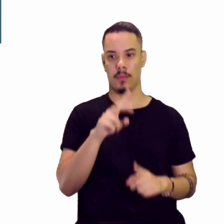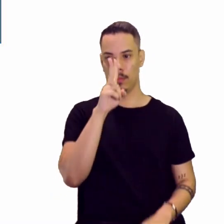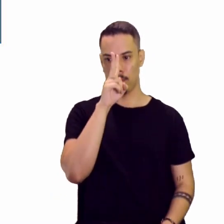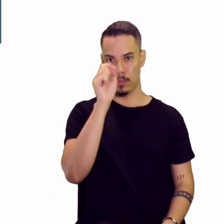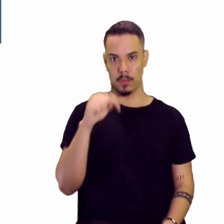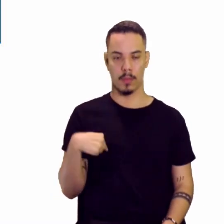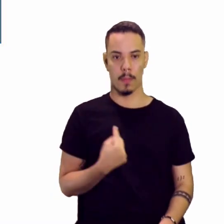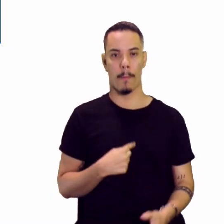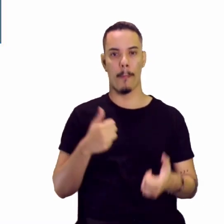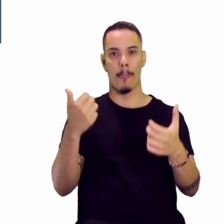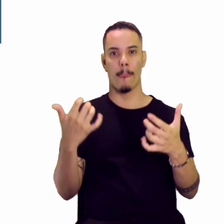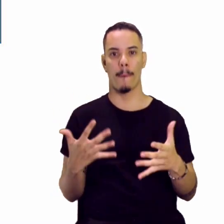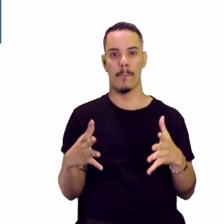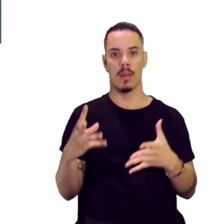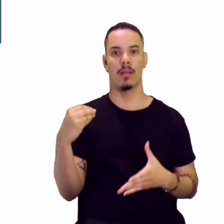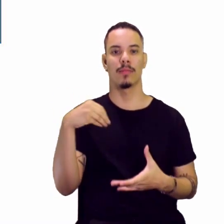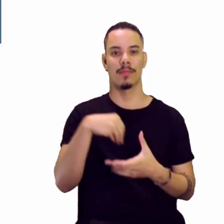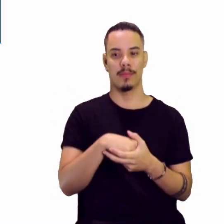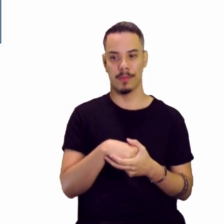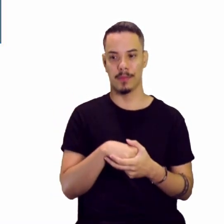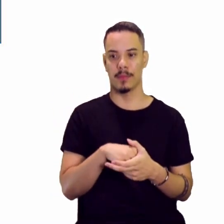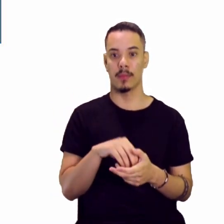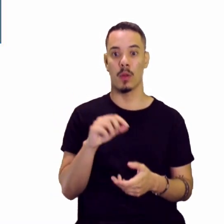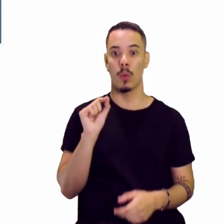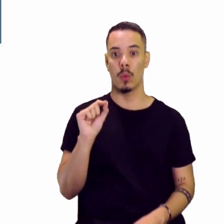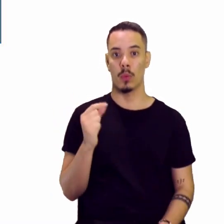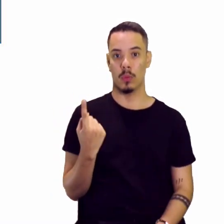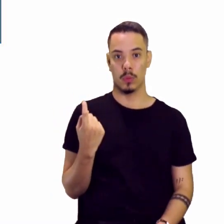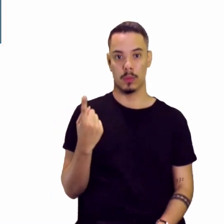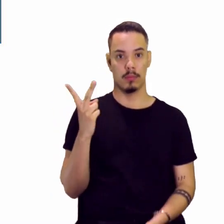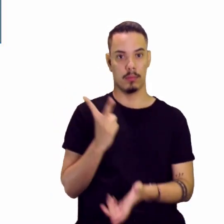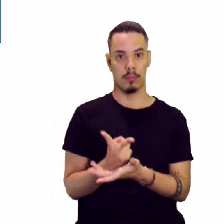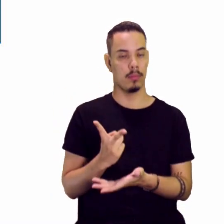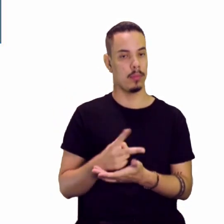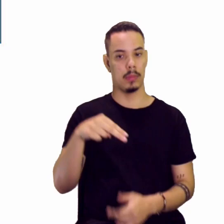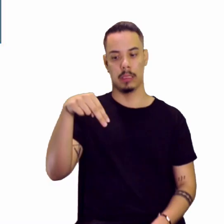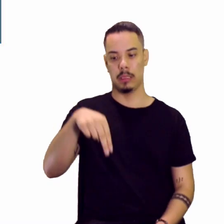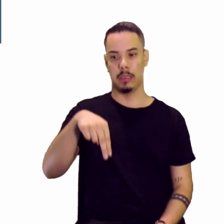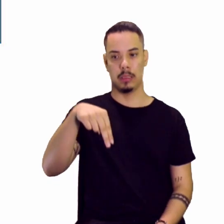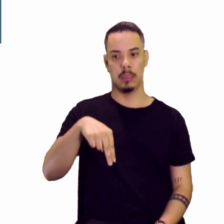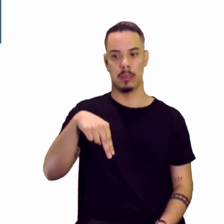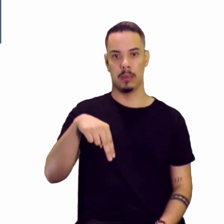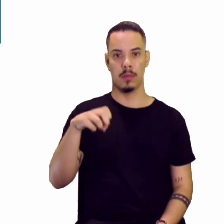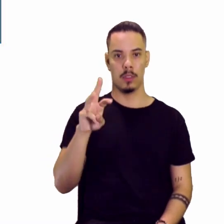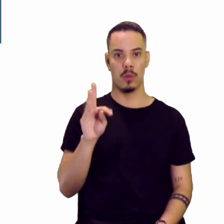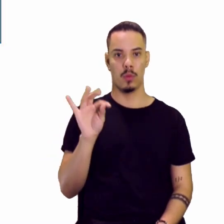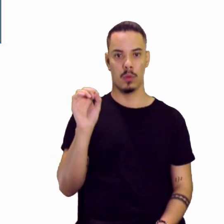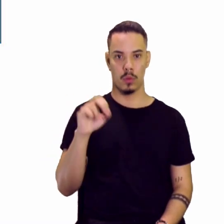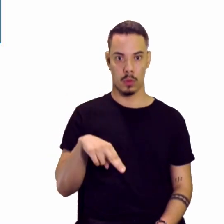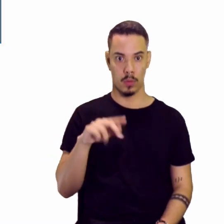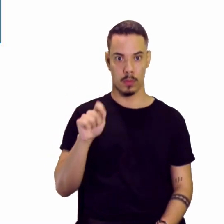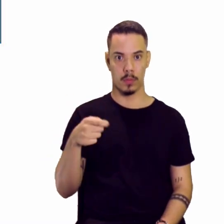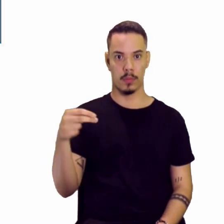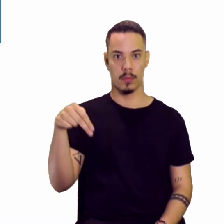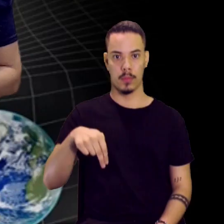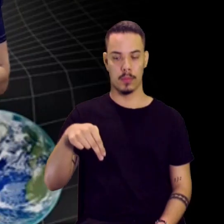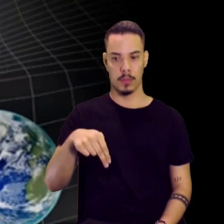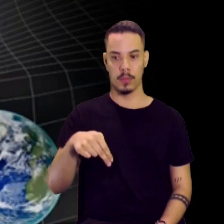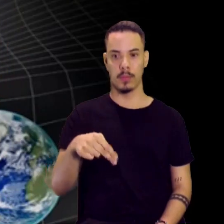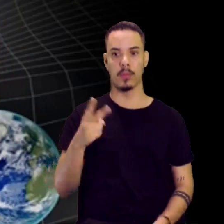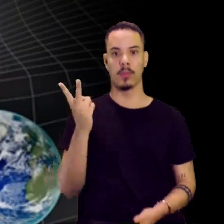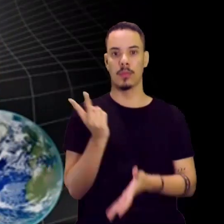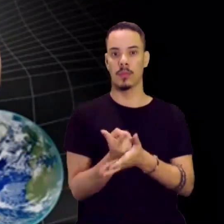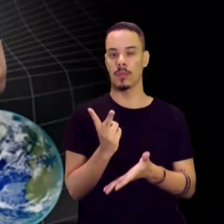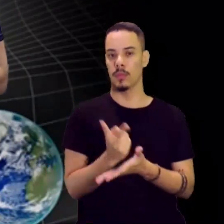que nós estamos trabalhando na dinâmica, a unidade sempre vai ser o Newton, não é isso? Newton. O Newton é utilizado, sabendo, pessoal, olha bem,